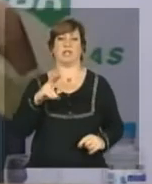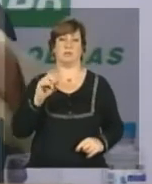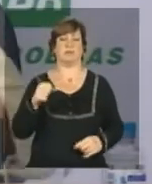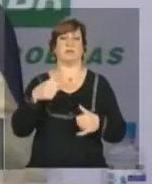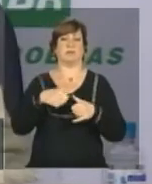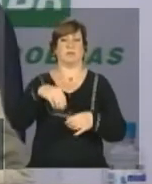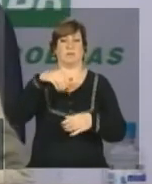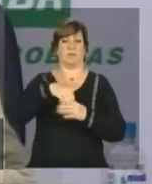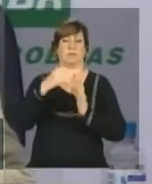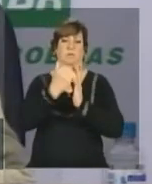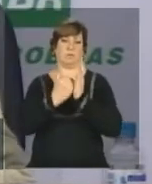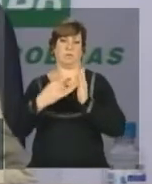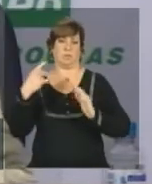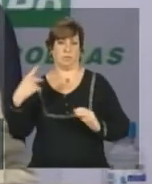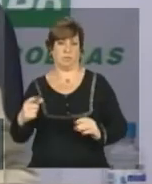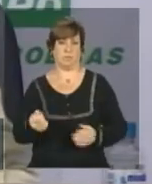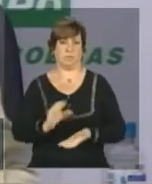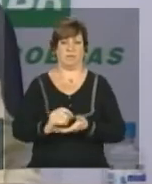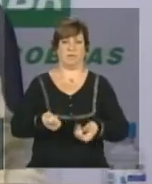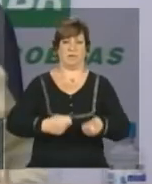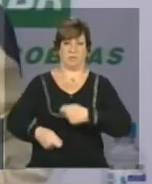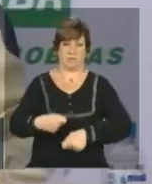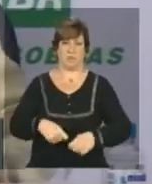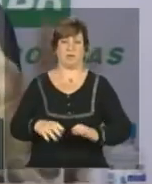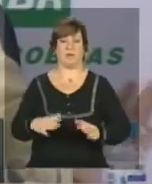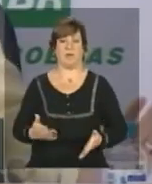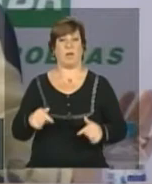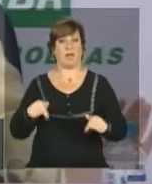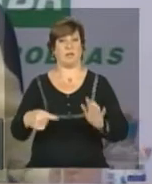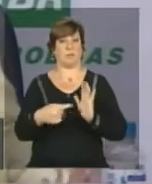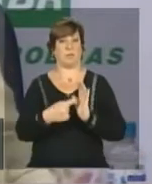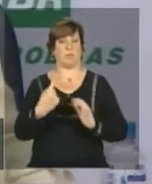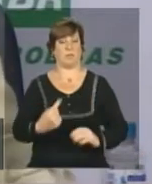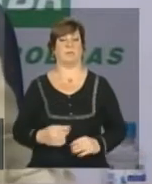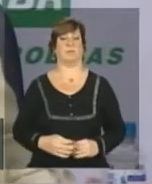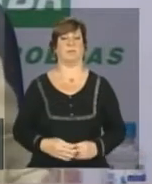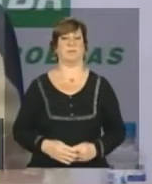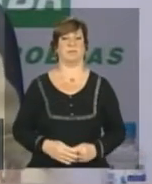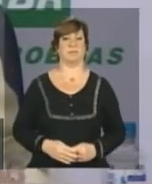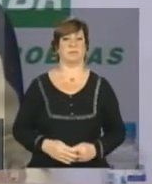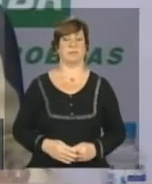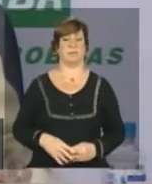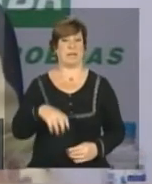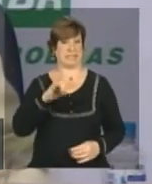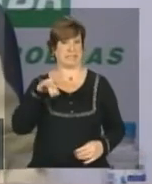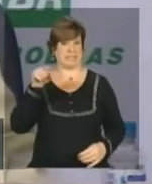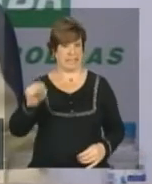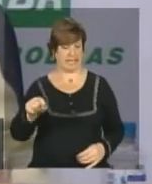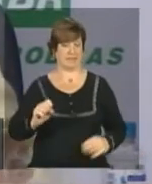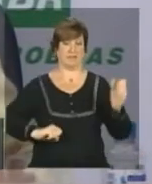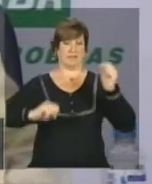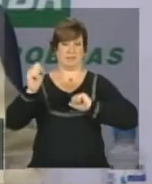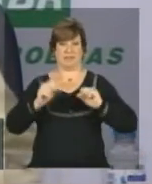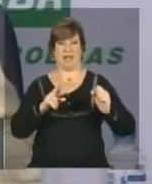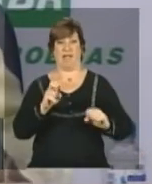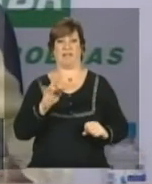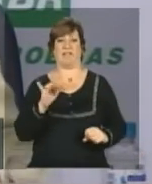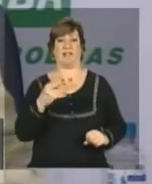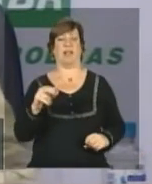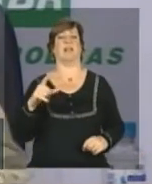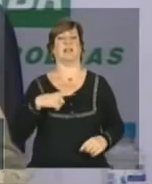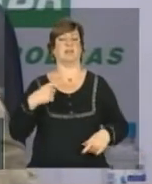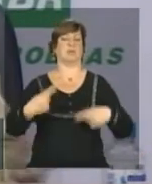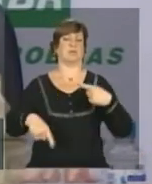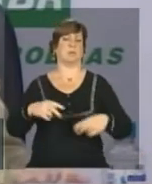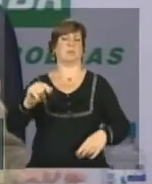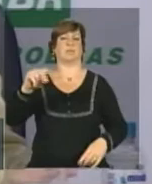no portfólio de desinvestimento. Então, esse é um ponto. Se essa refinaria vem sendo discutida há muito